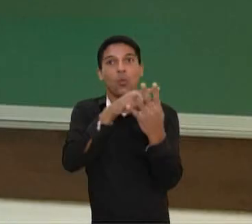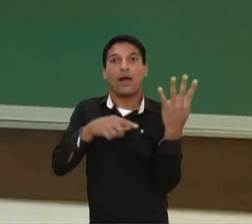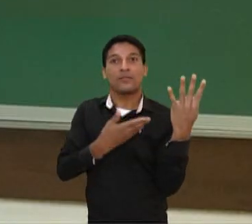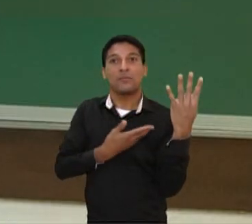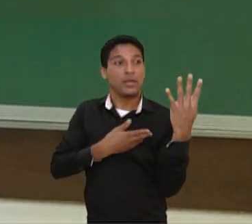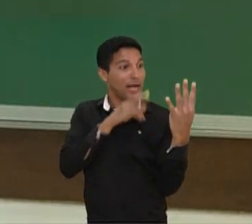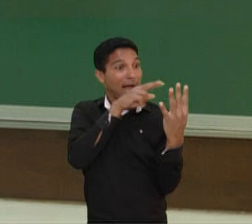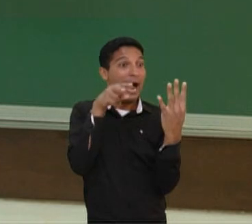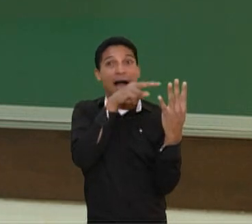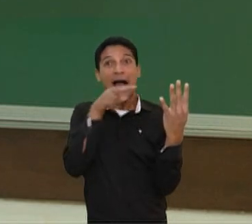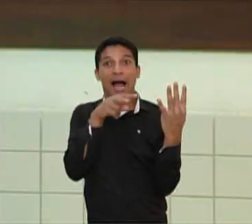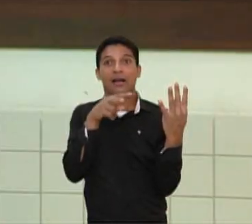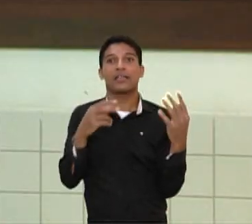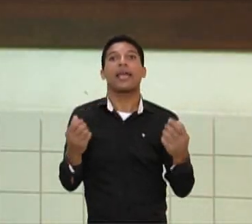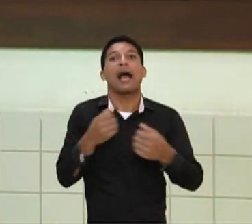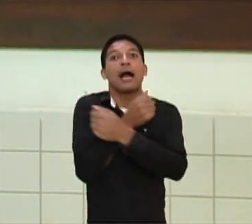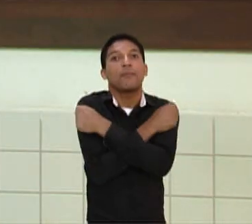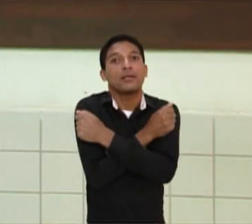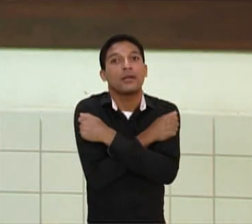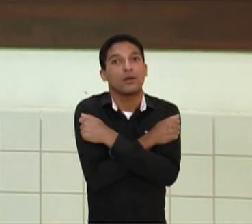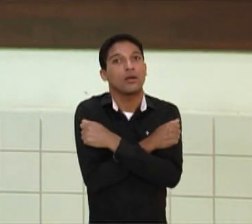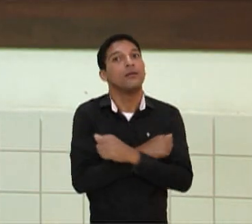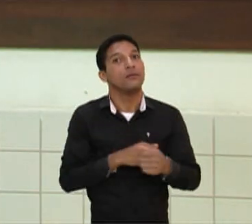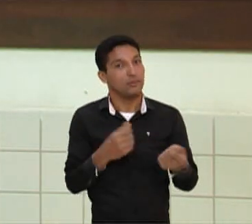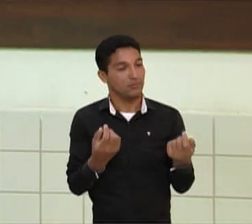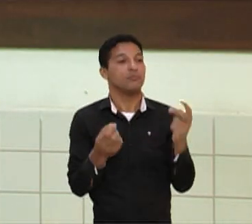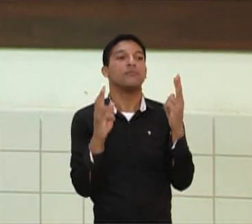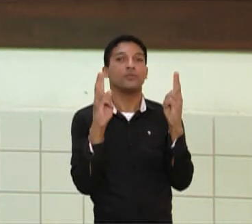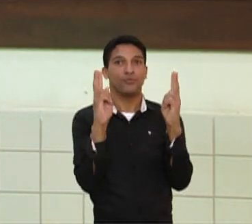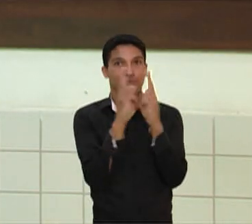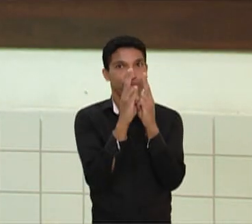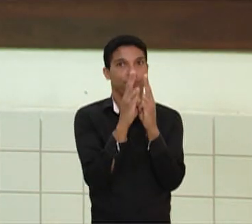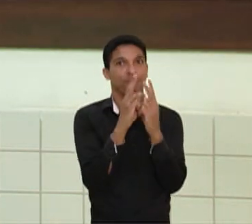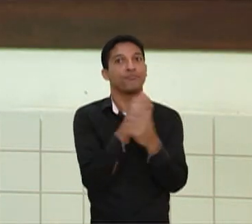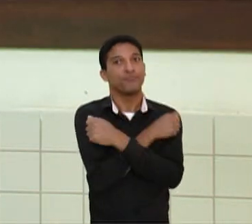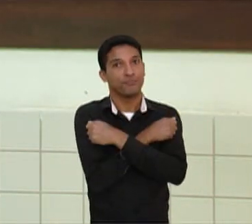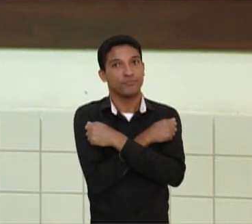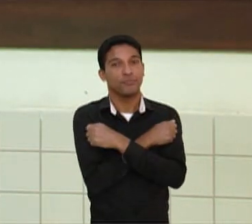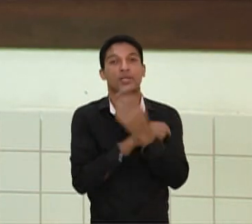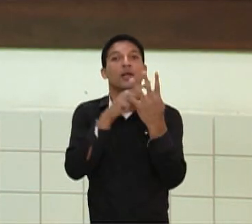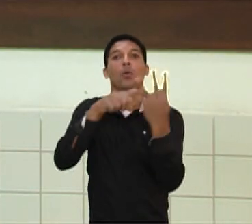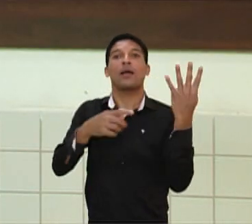amigos de 2 em 2, tá? Então, são 4 amigos.